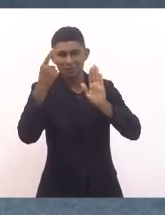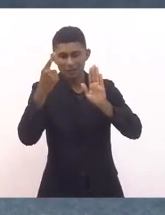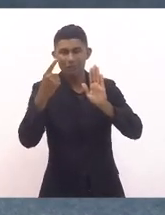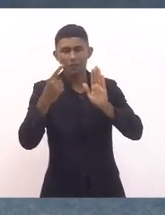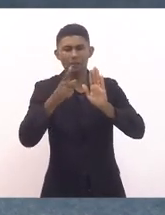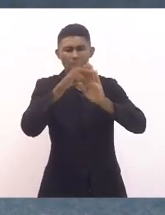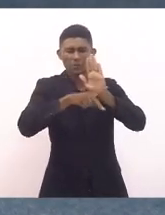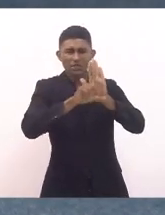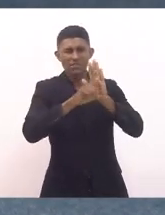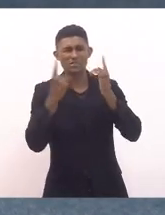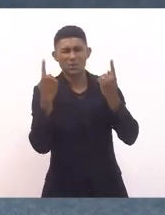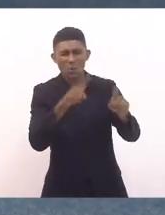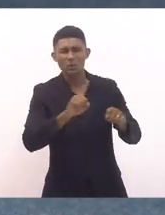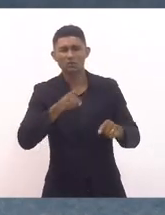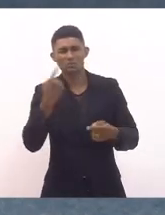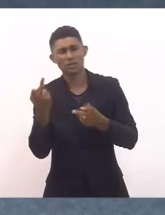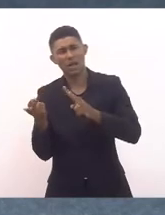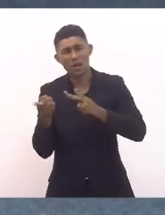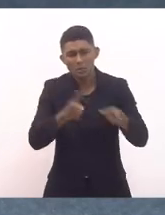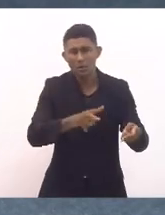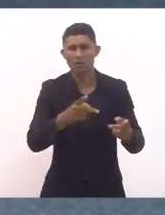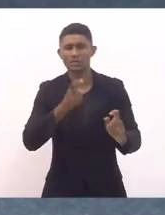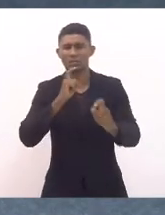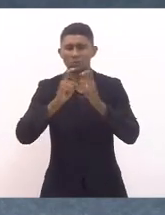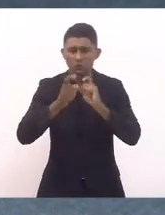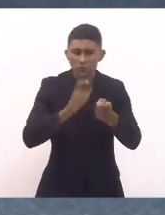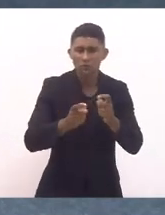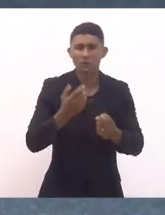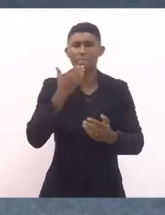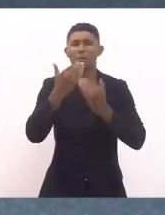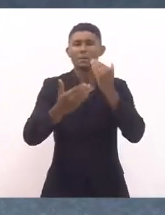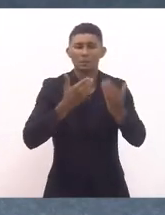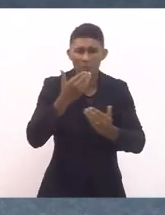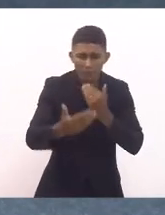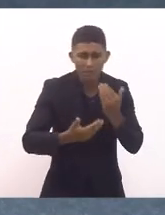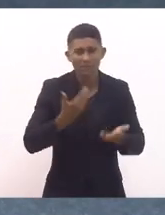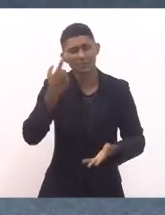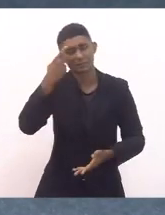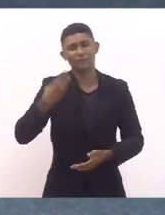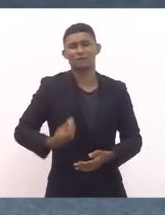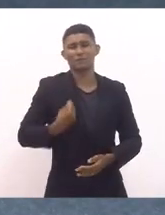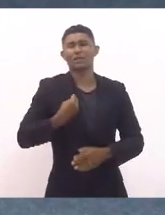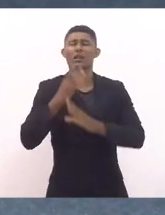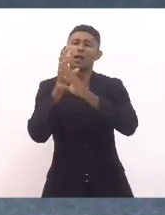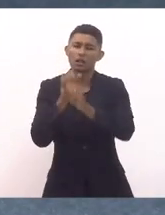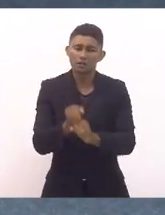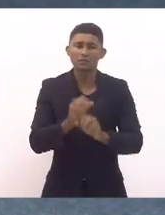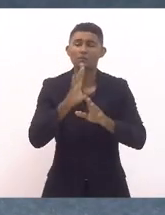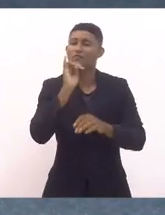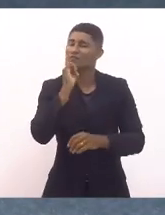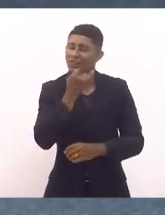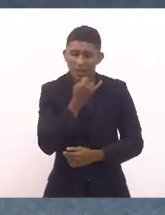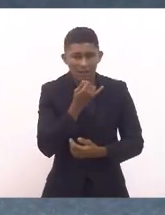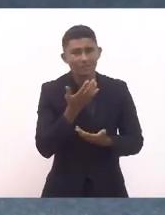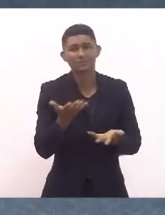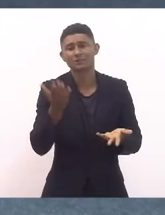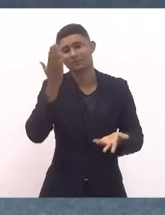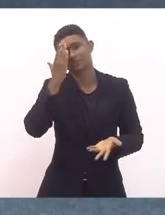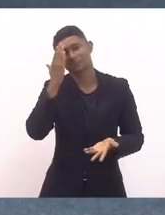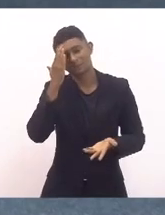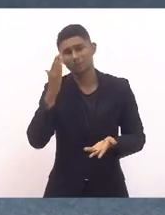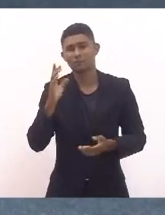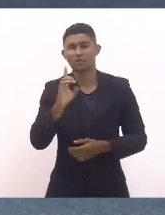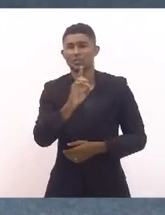fizemos encaminhamento, discutimos o projeto, pedimos verificação, mas, infelizmente, há um fenômeno na